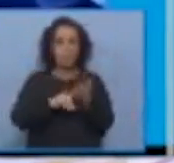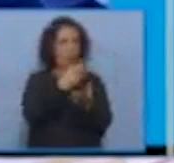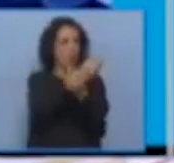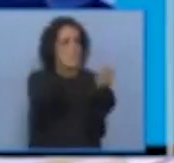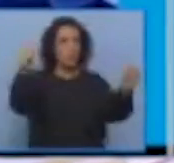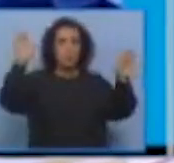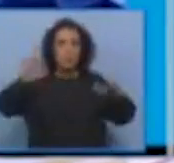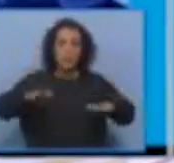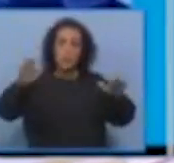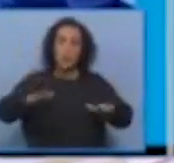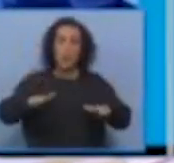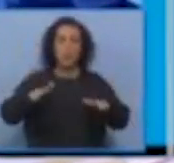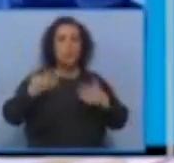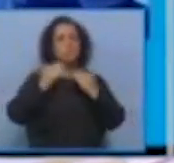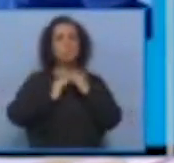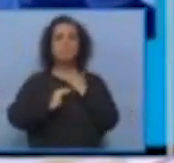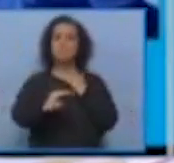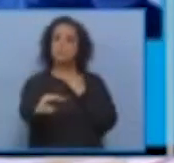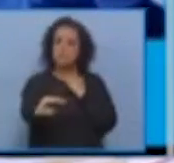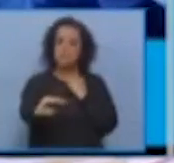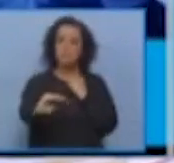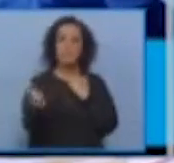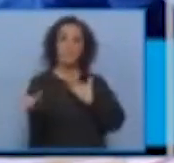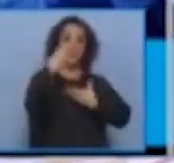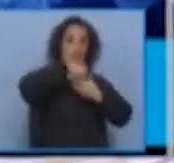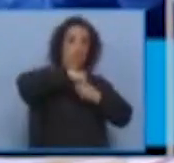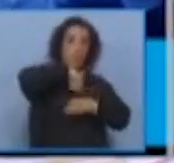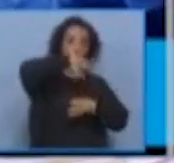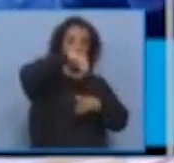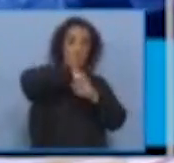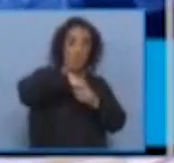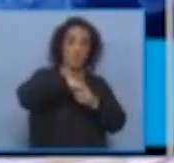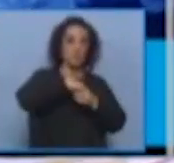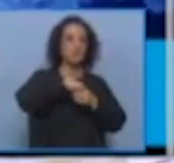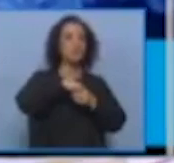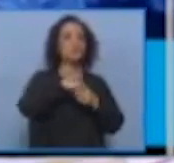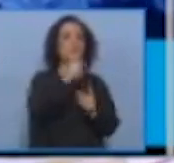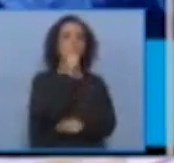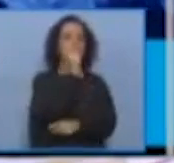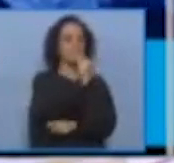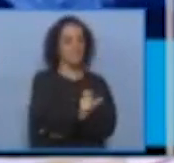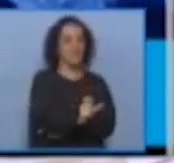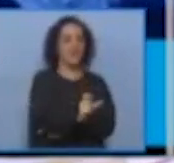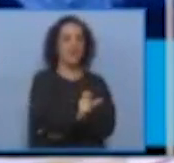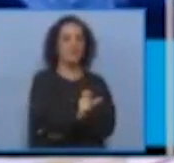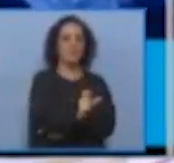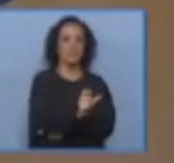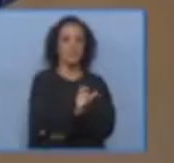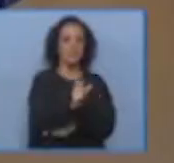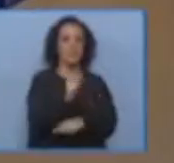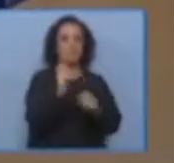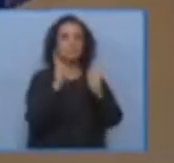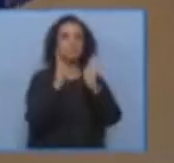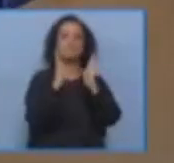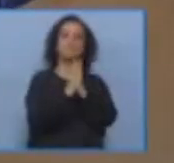moderados que, colocando em contexto, diríamos, as palavras de Maomé, vão